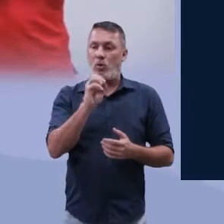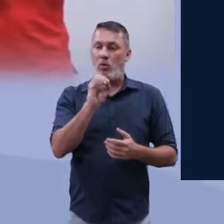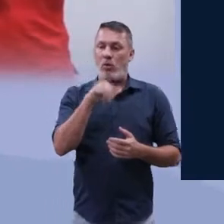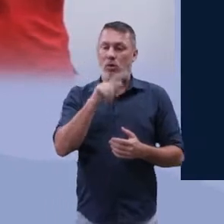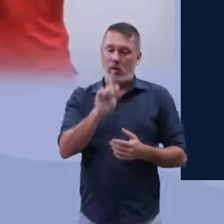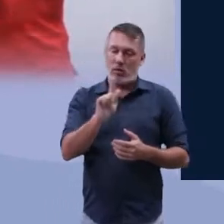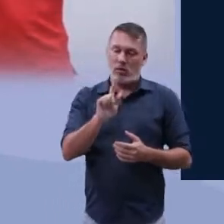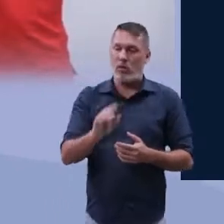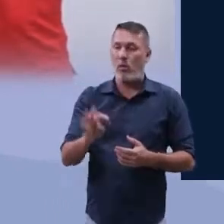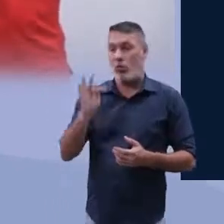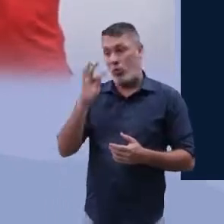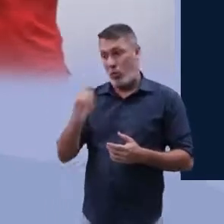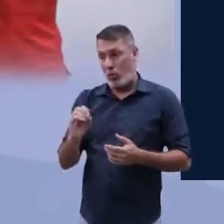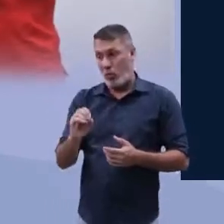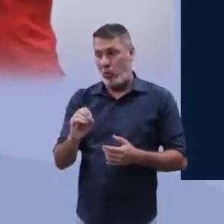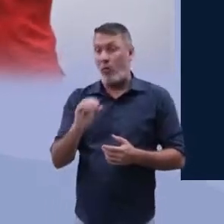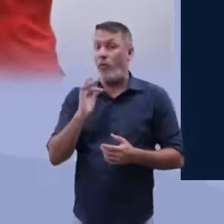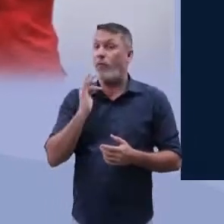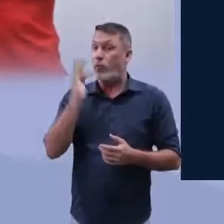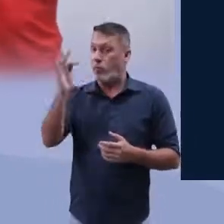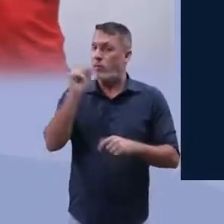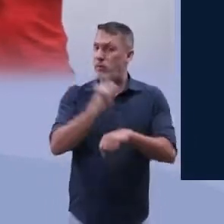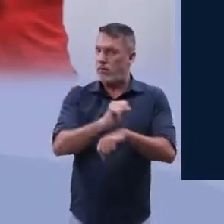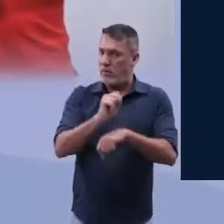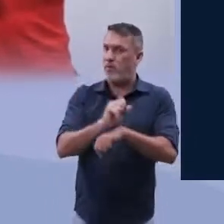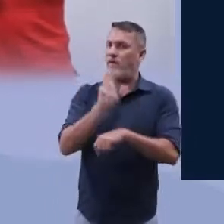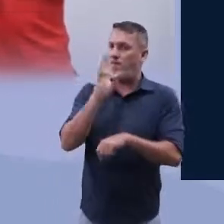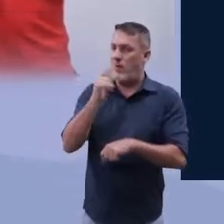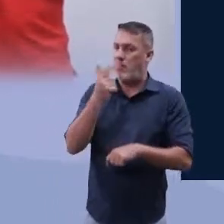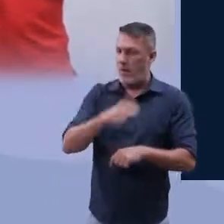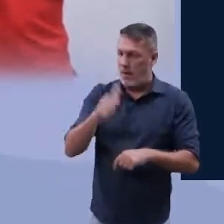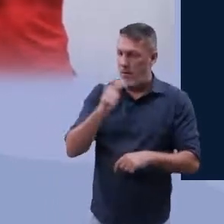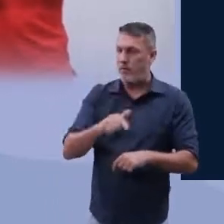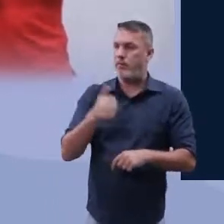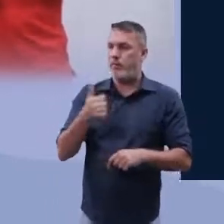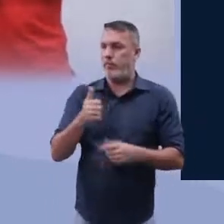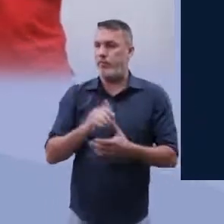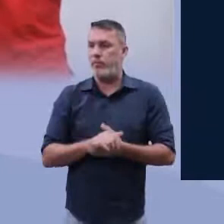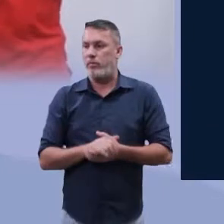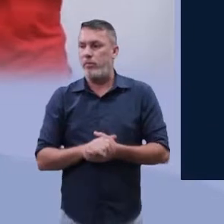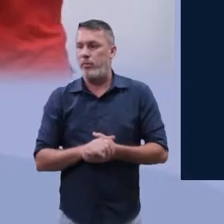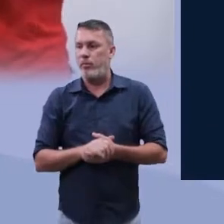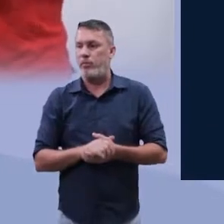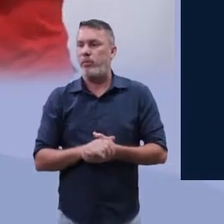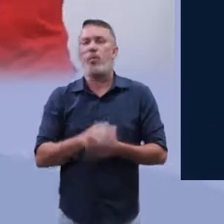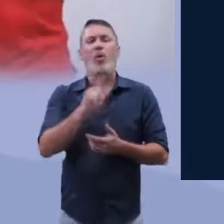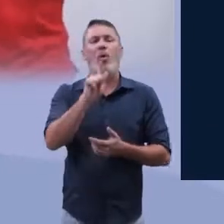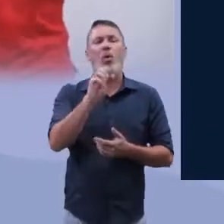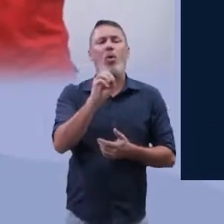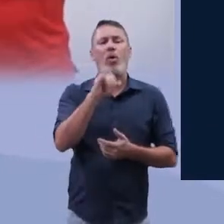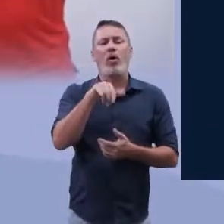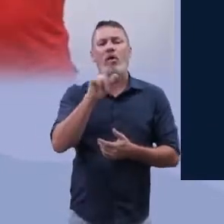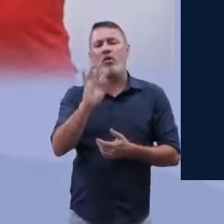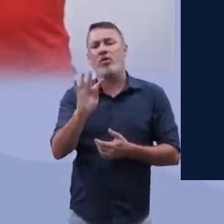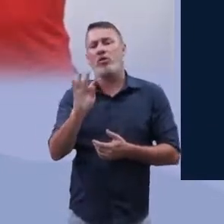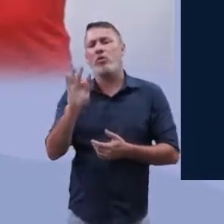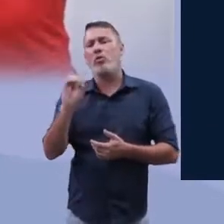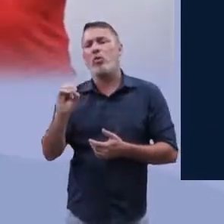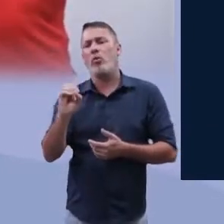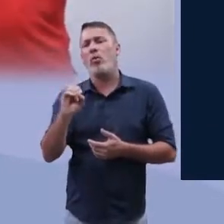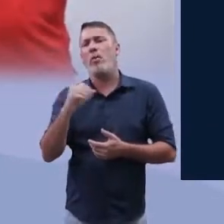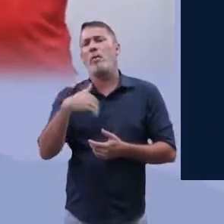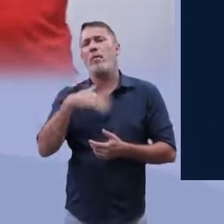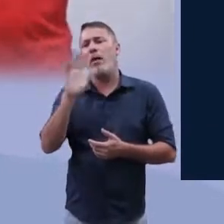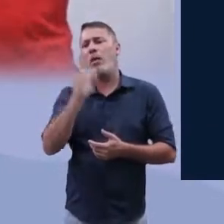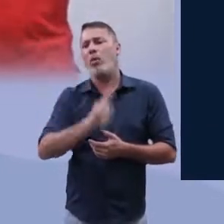to, e nós também vamos falar do continuous. Então segura aí. Então vamos para o going to. O going to acaba sendo mais usado